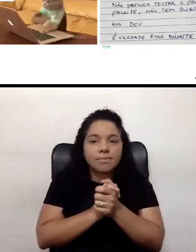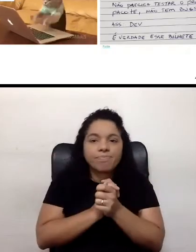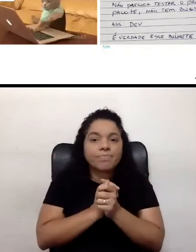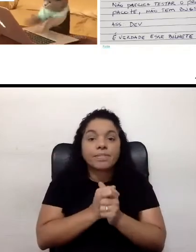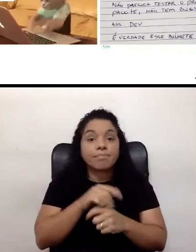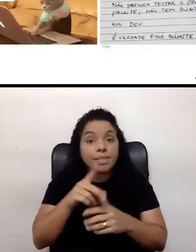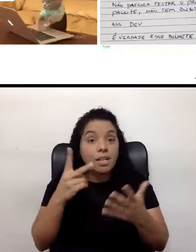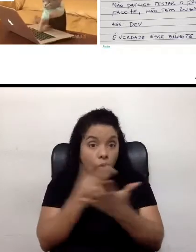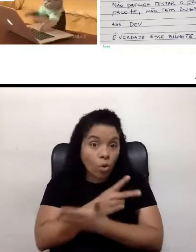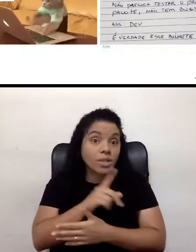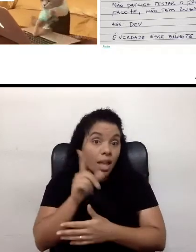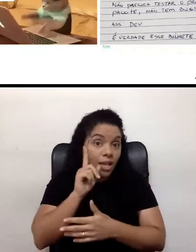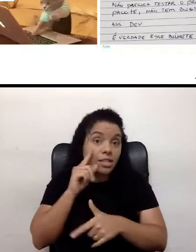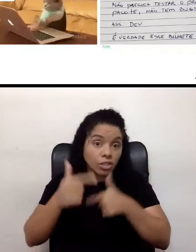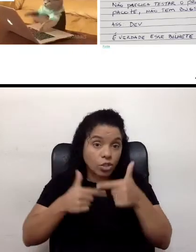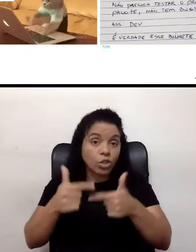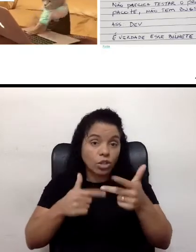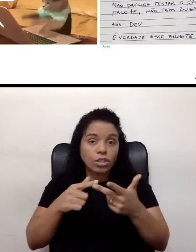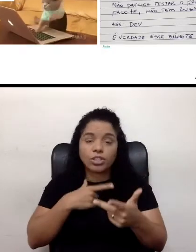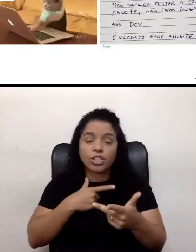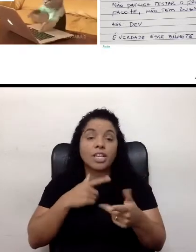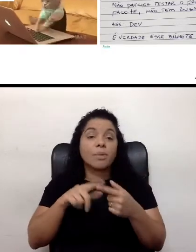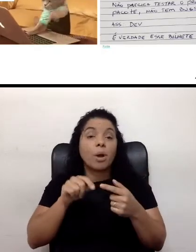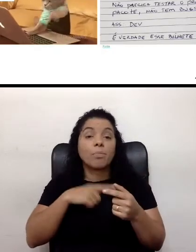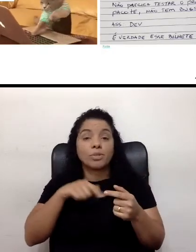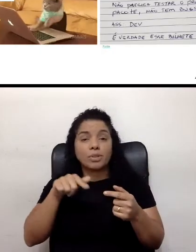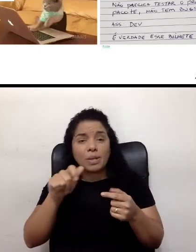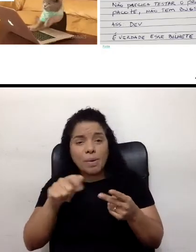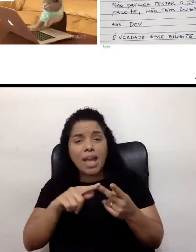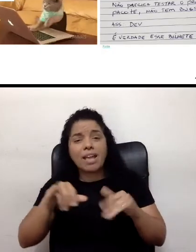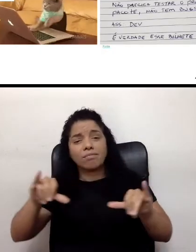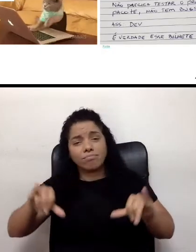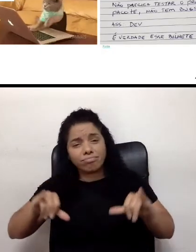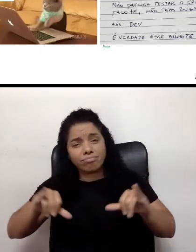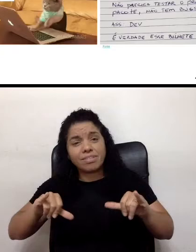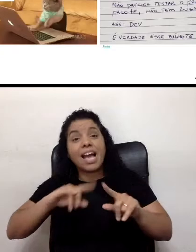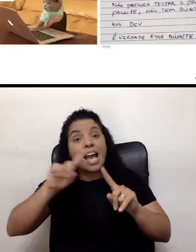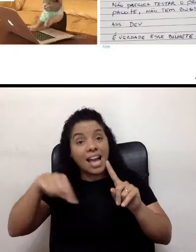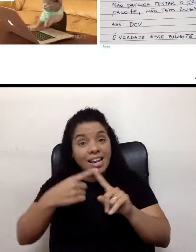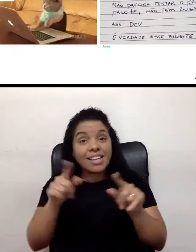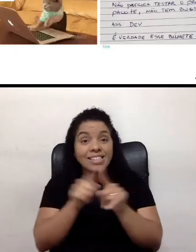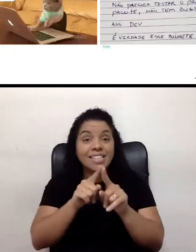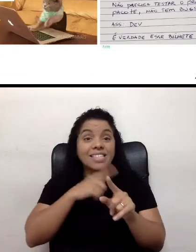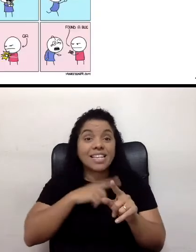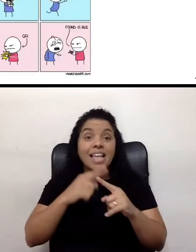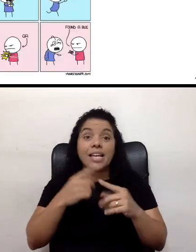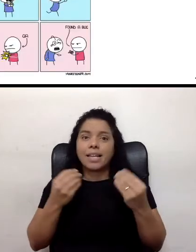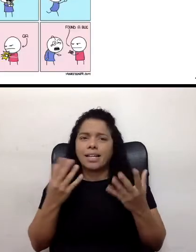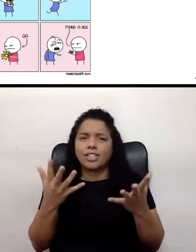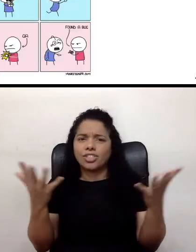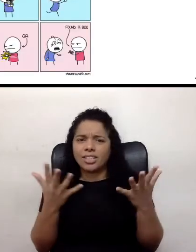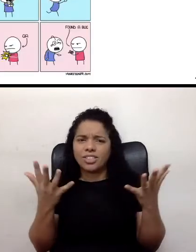dia a dia, né? O pobre do QA e os seus sofrimentos. Além disso, tem aquela rixa, né,